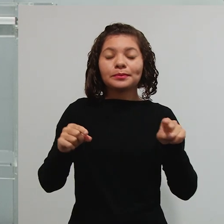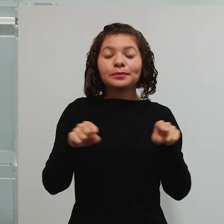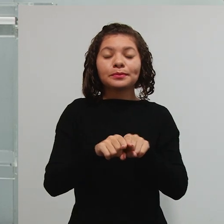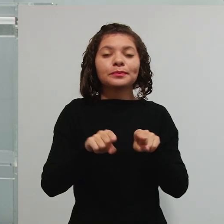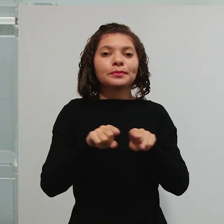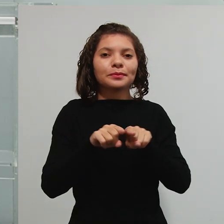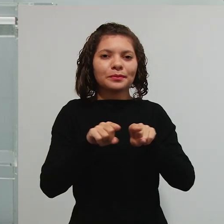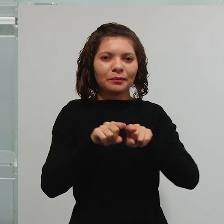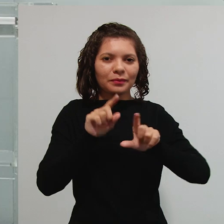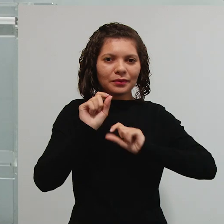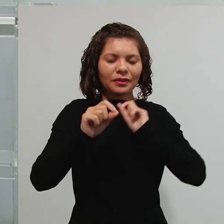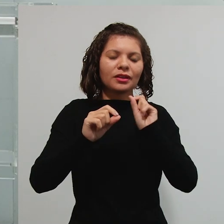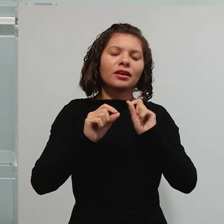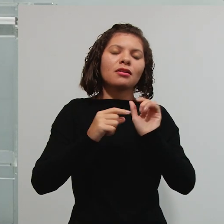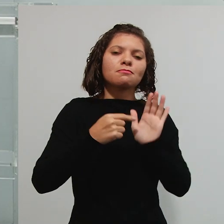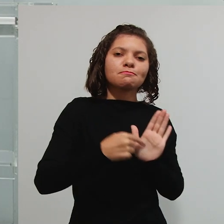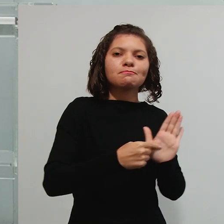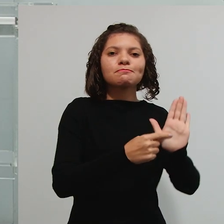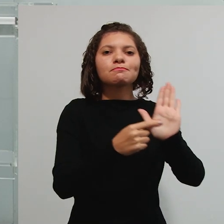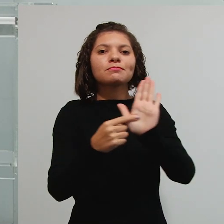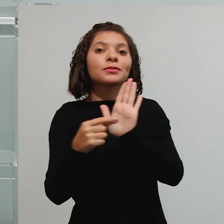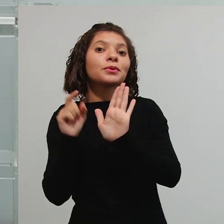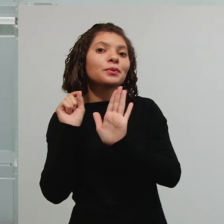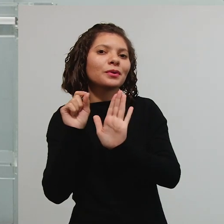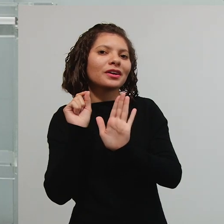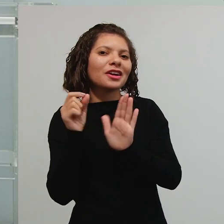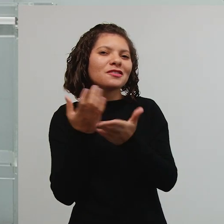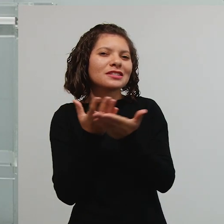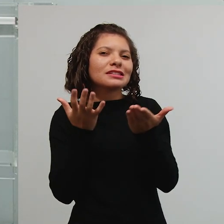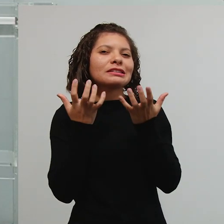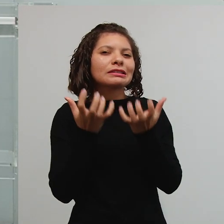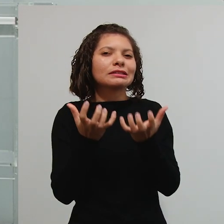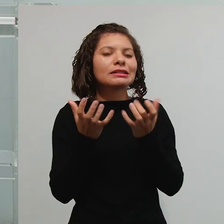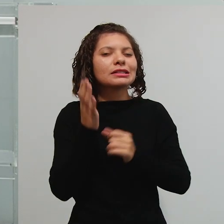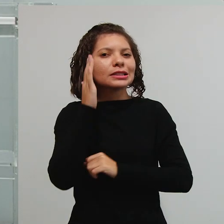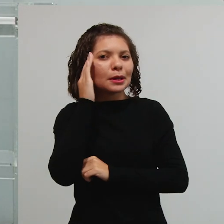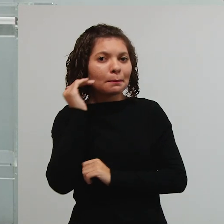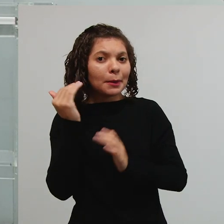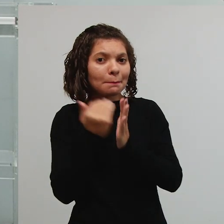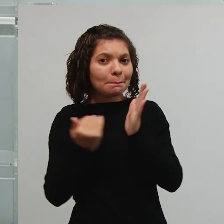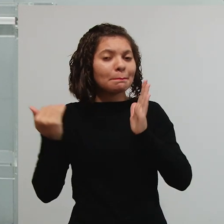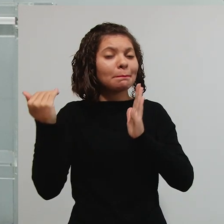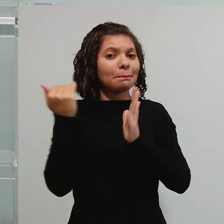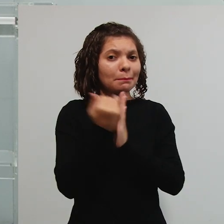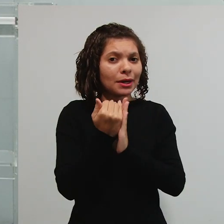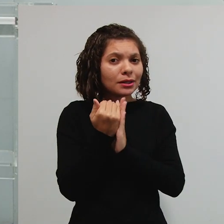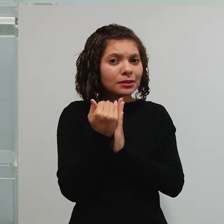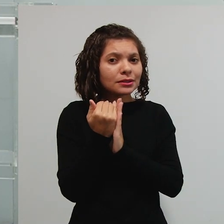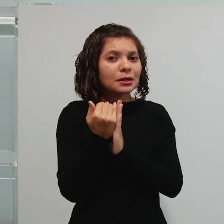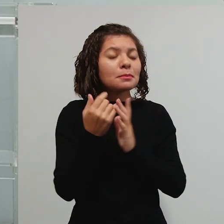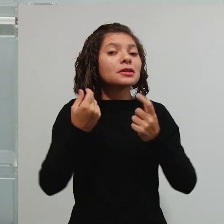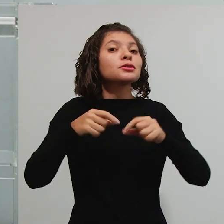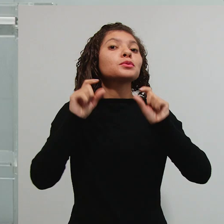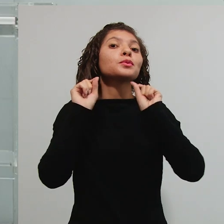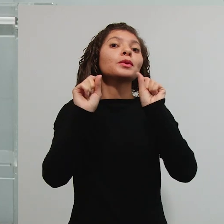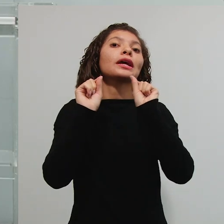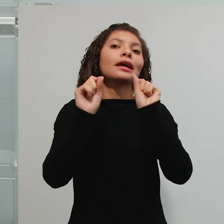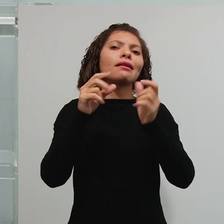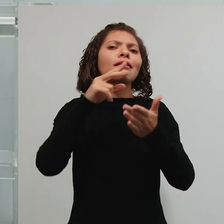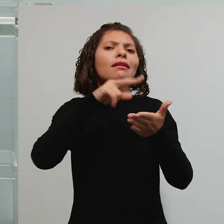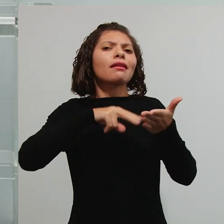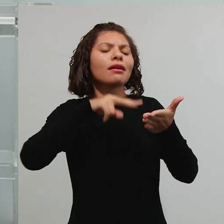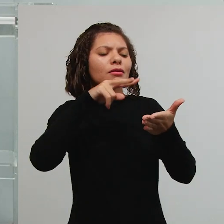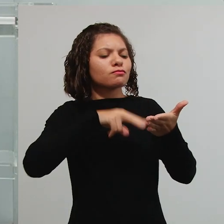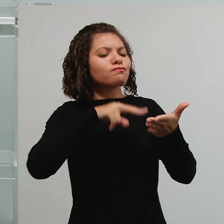também destacamos aí a importância de quê? Se você quiser saber de verdade o que está acontecendo aqui, você faz o quê? Você